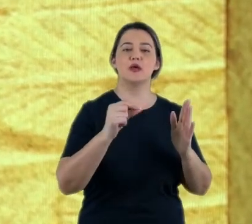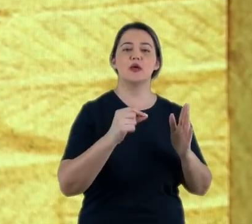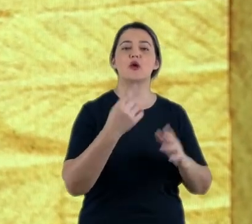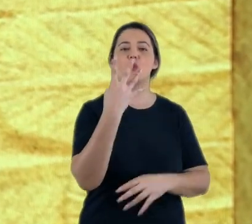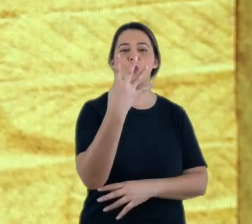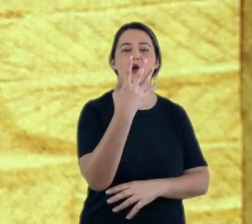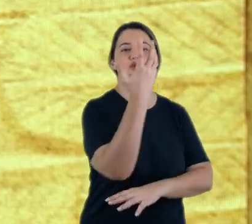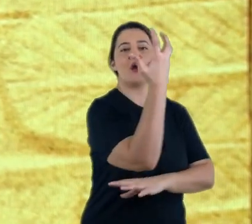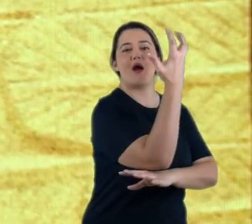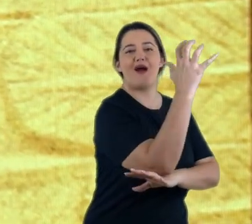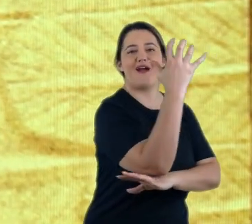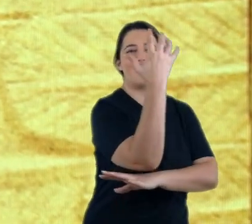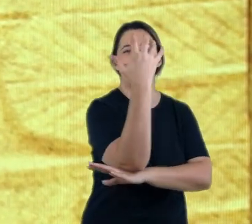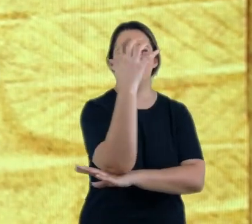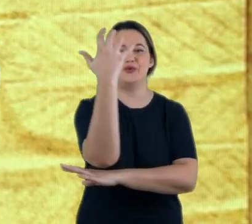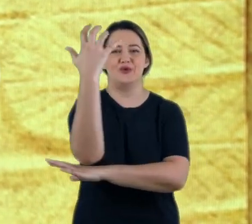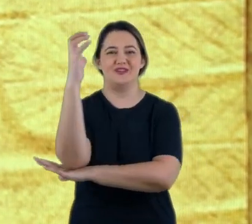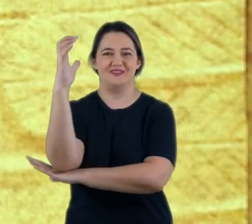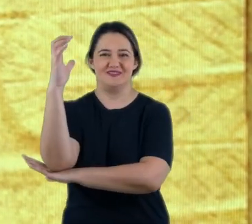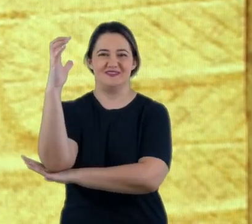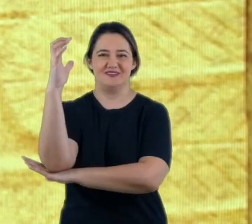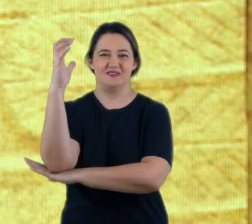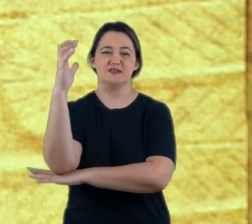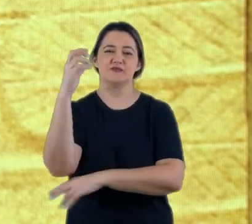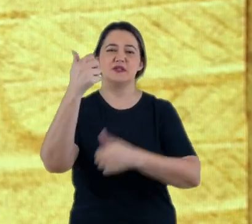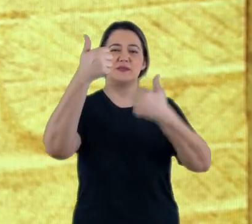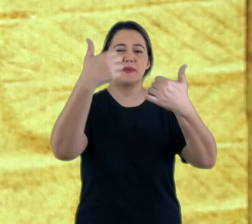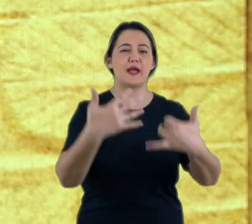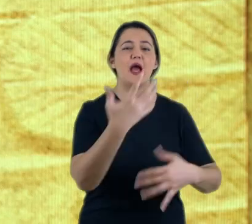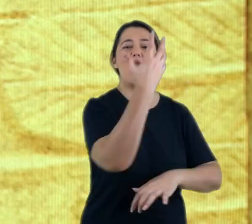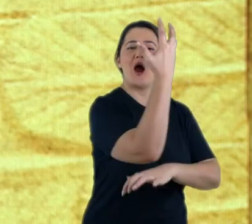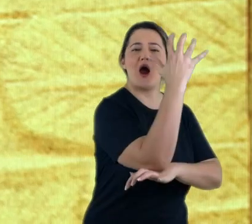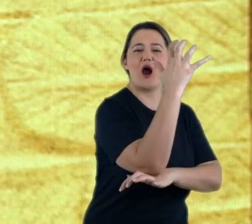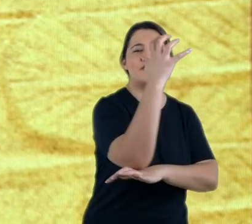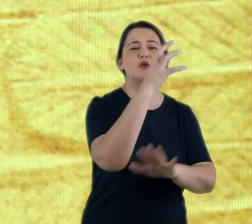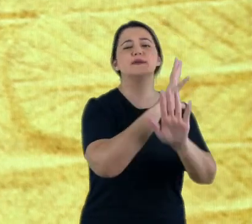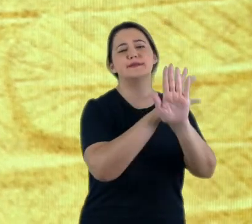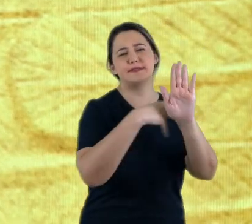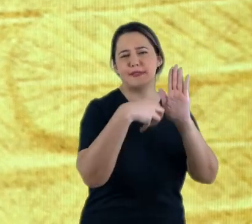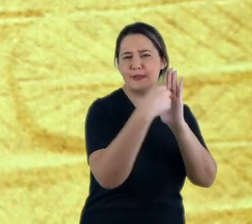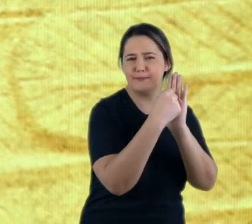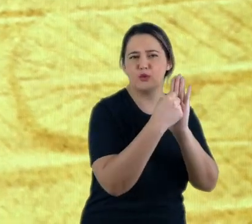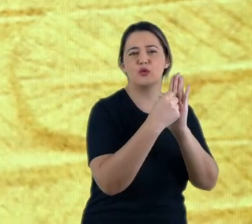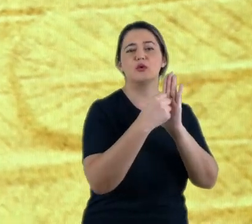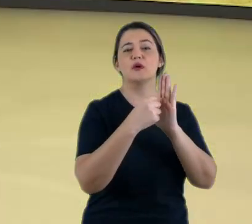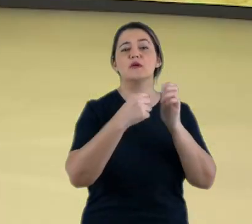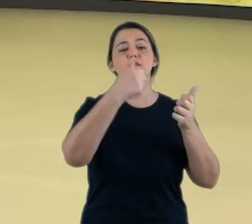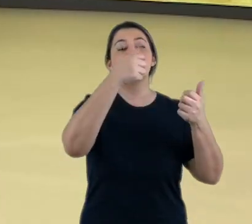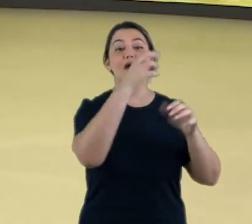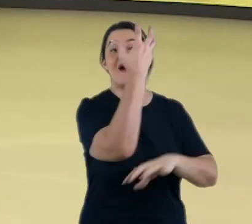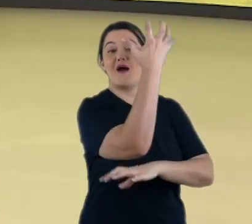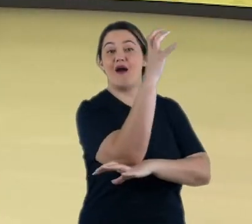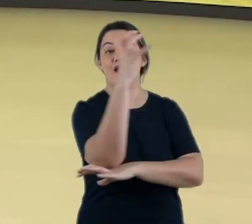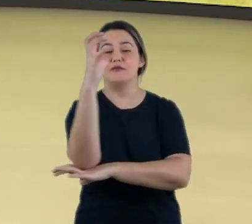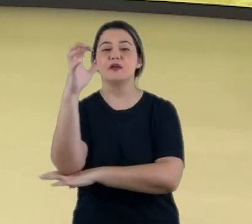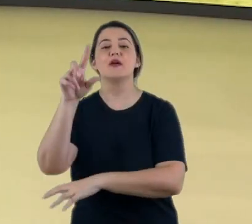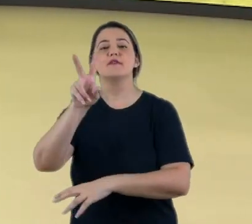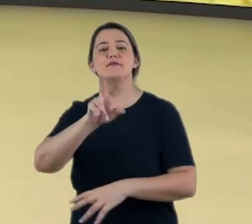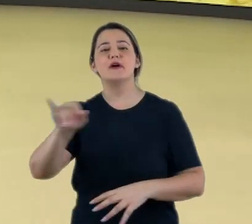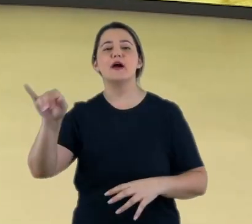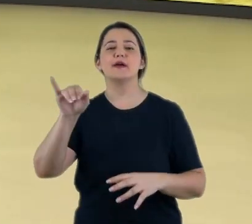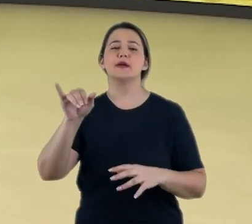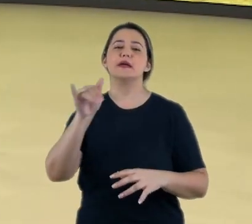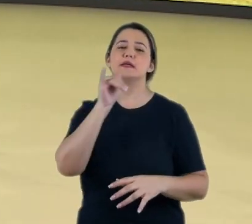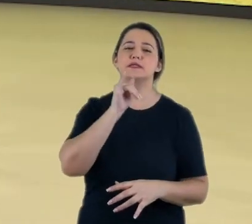que dialogam com um sonhador desconhecido, ou pelo menos não nomeado. Talvez o trecho mais